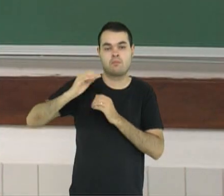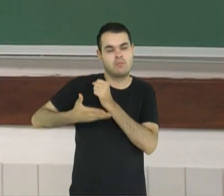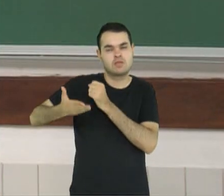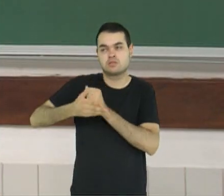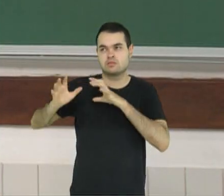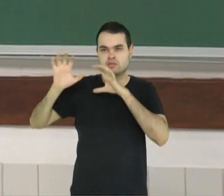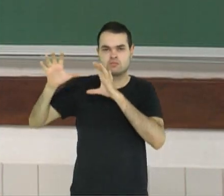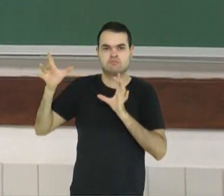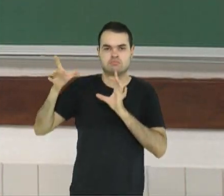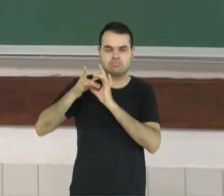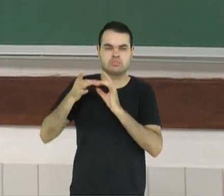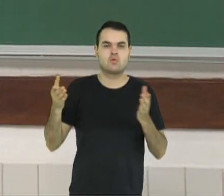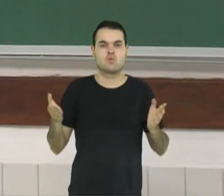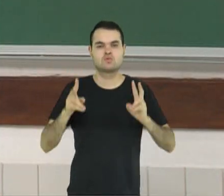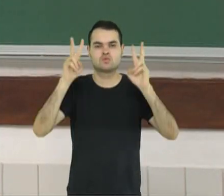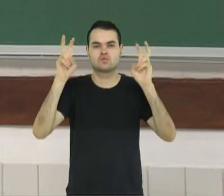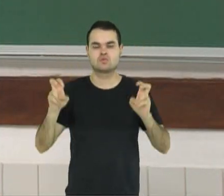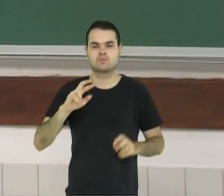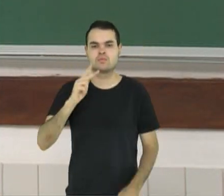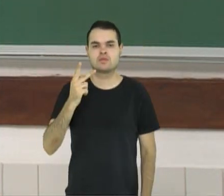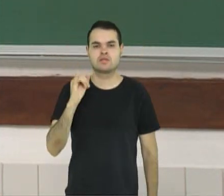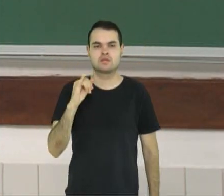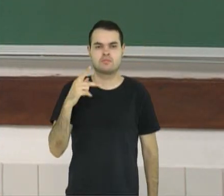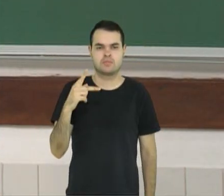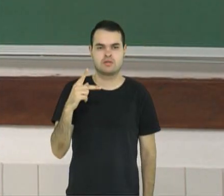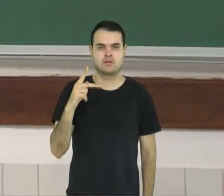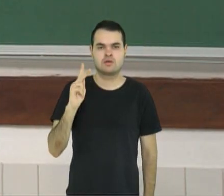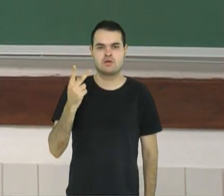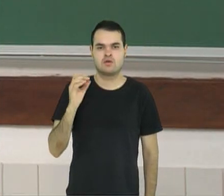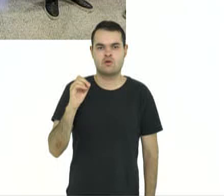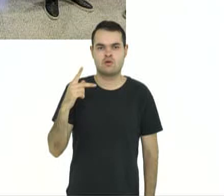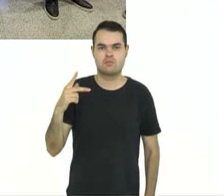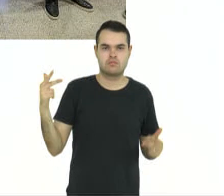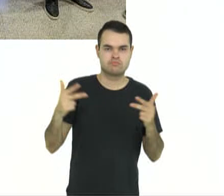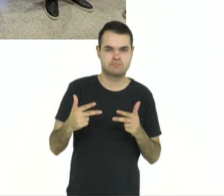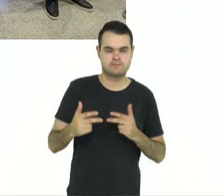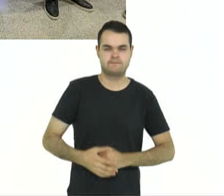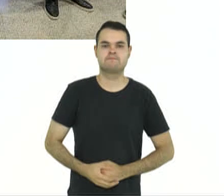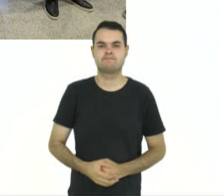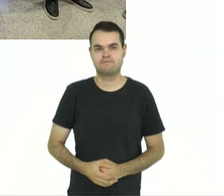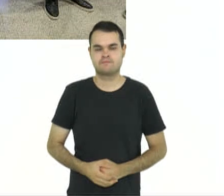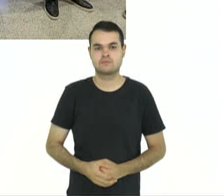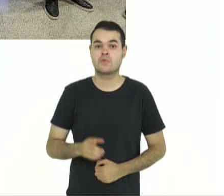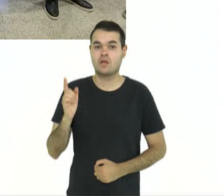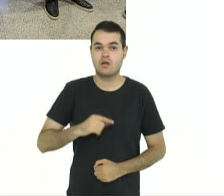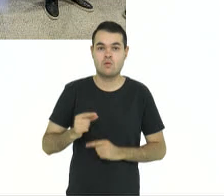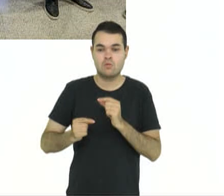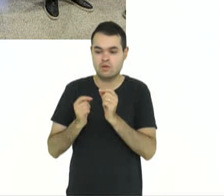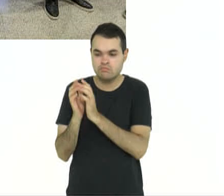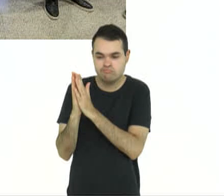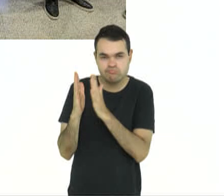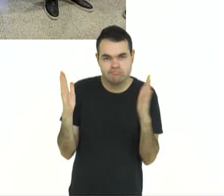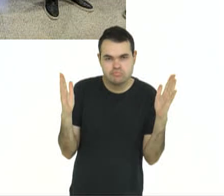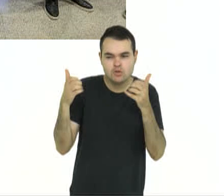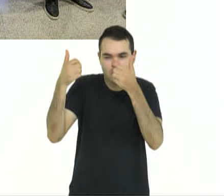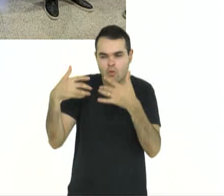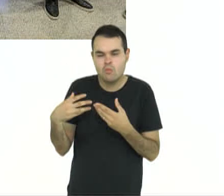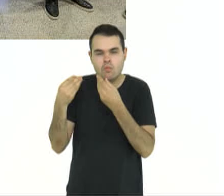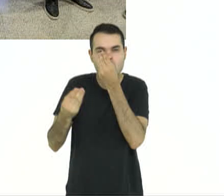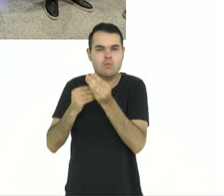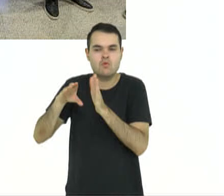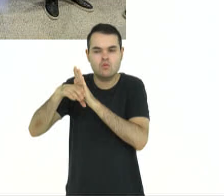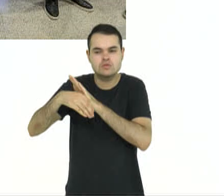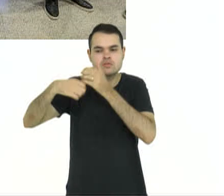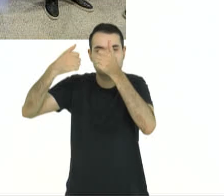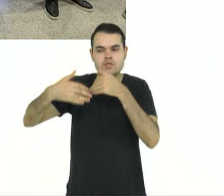Nosso tema de hoje a gente vai falar sobre hip hop. A gente vai ver seu aspecto plástico, ideológico e prático, conhecendo um pouquinho da história